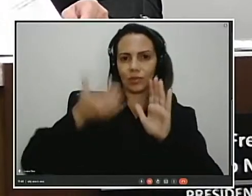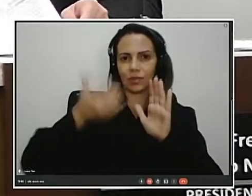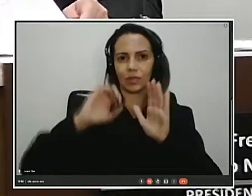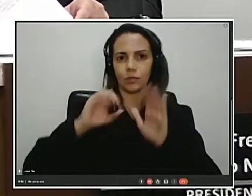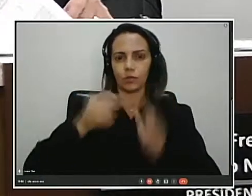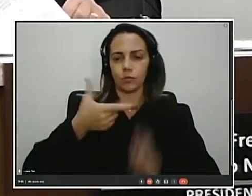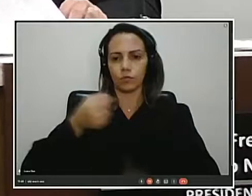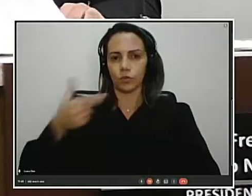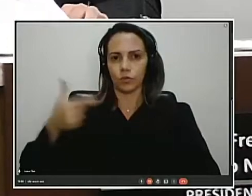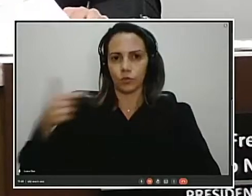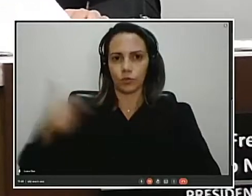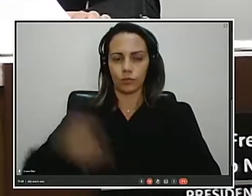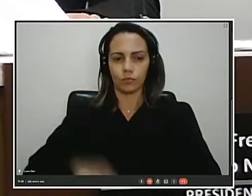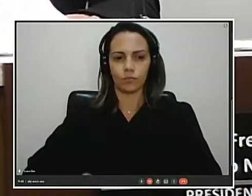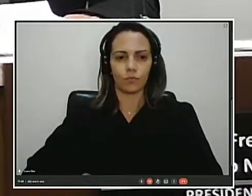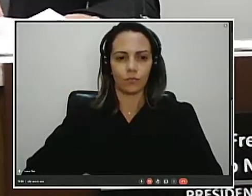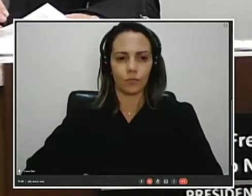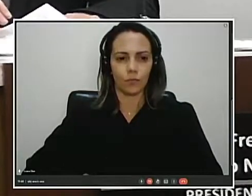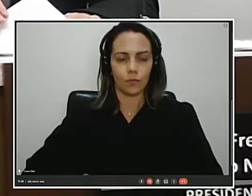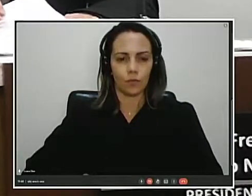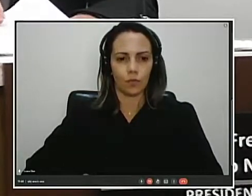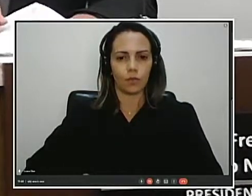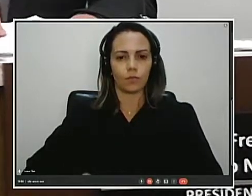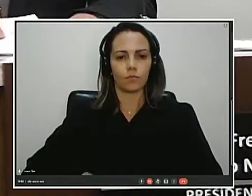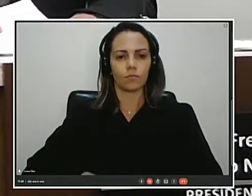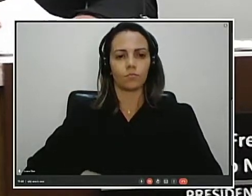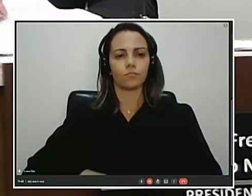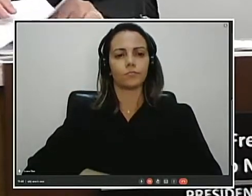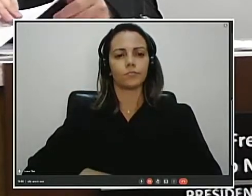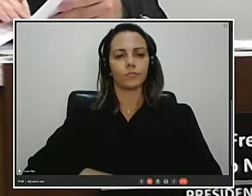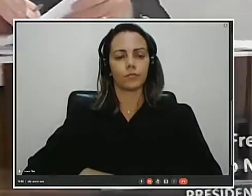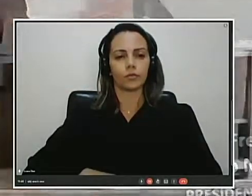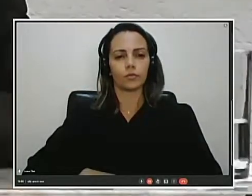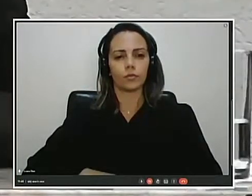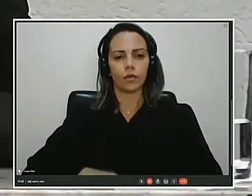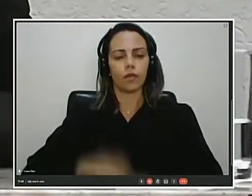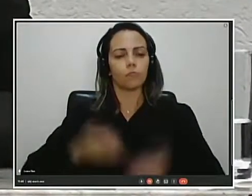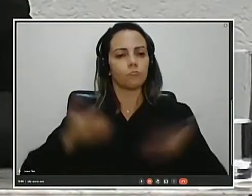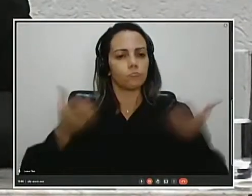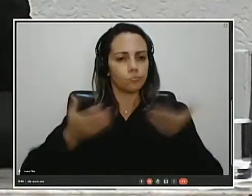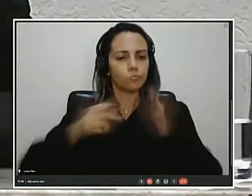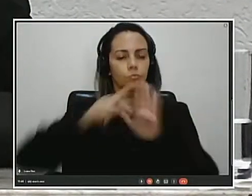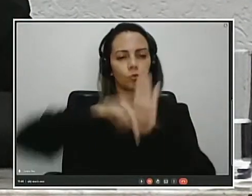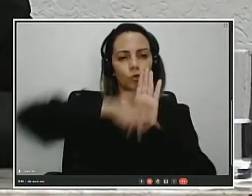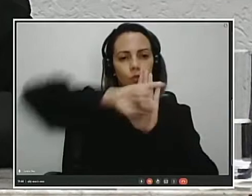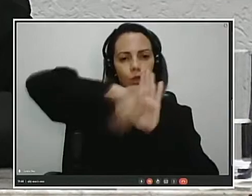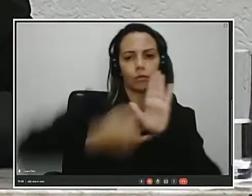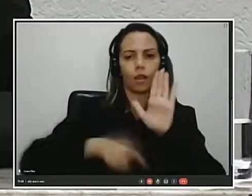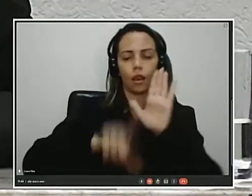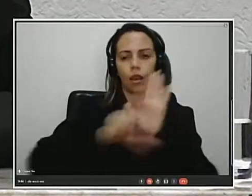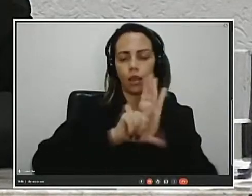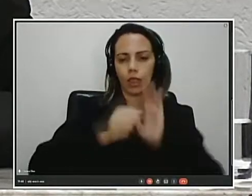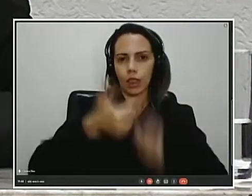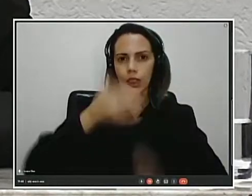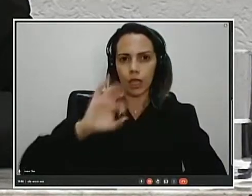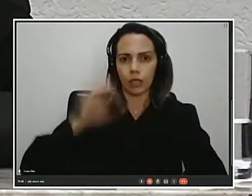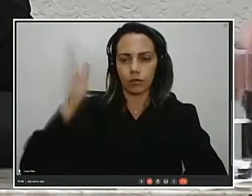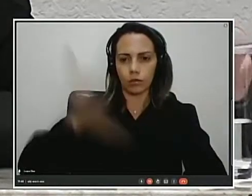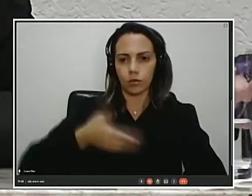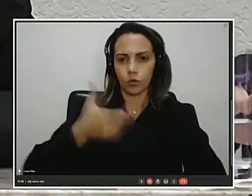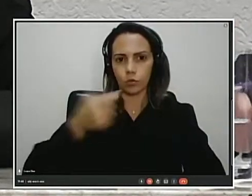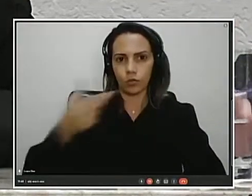parecer fundamentado da Comissão de Finanças, Orçamento e Patrimônio. Favorável ao projeto de lei ordinária de número 10 de